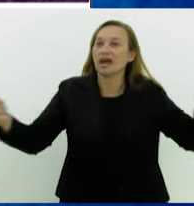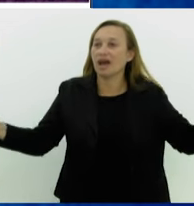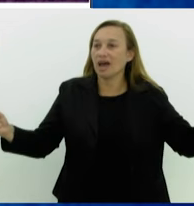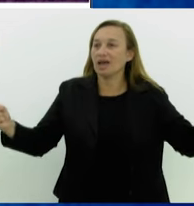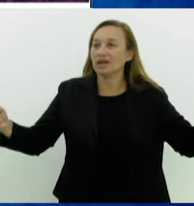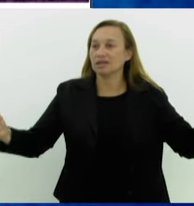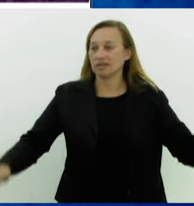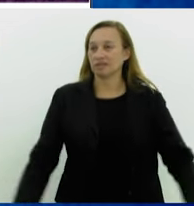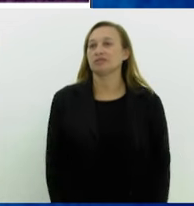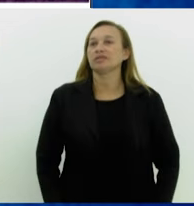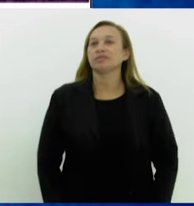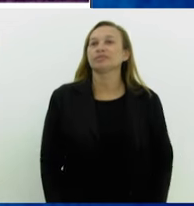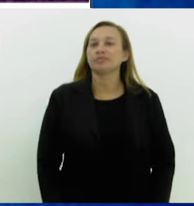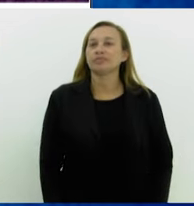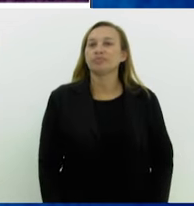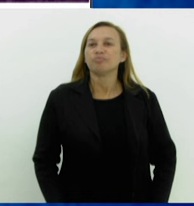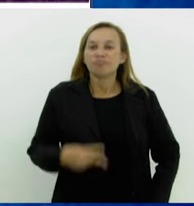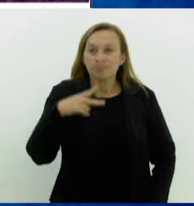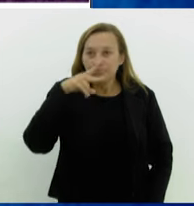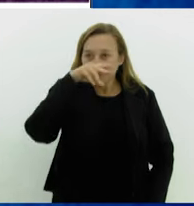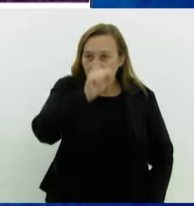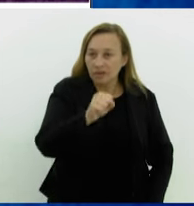abracem se